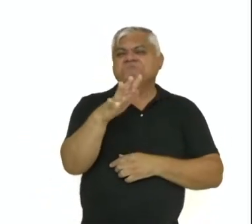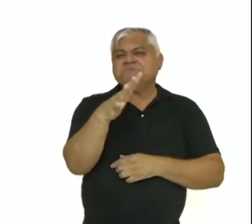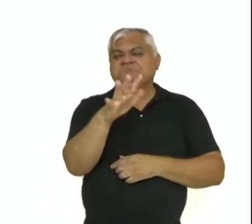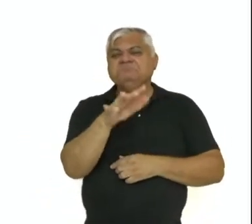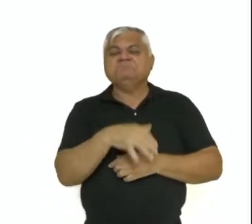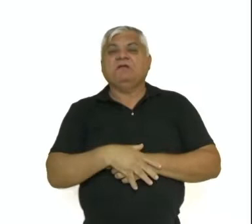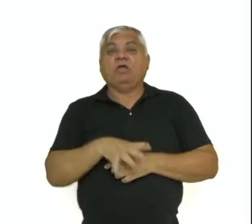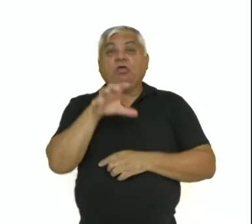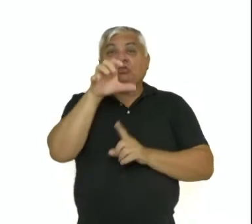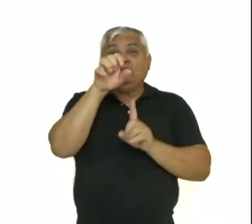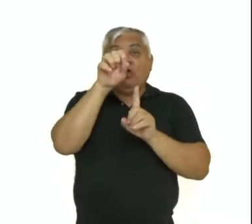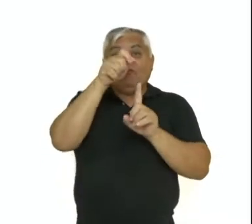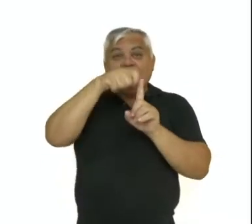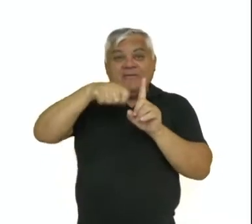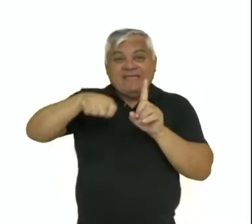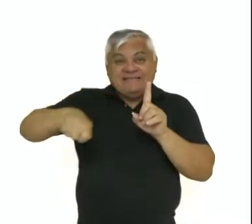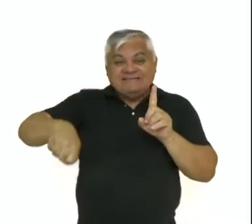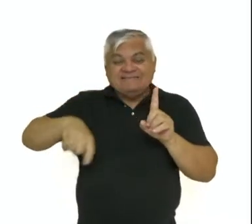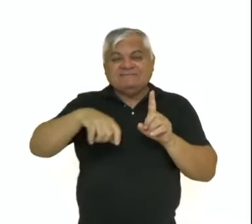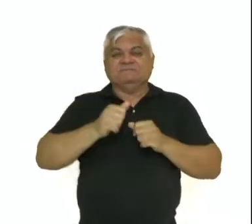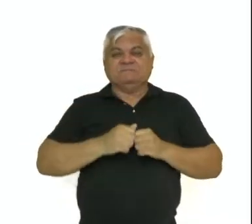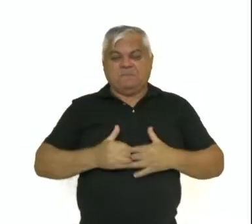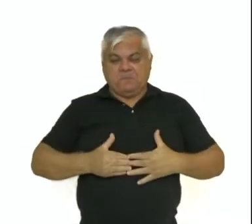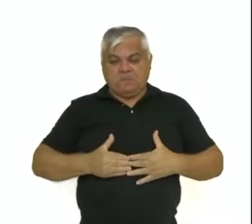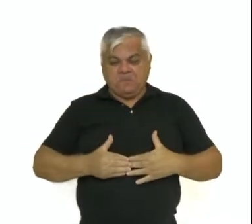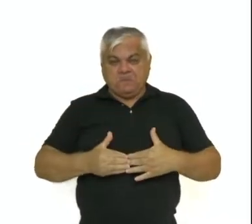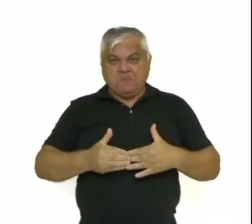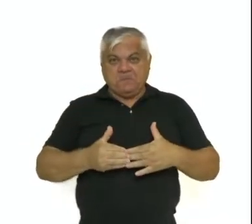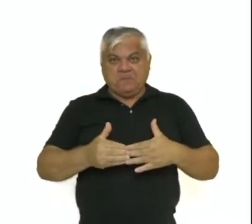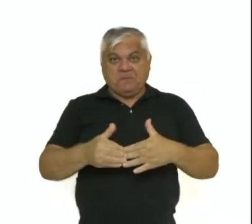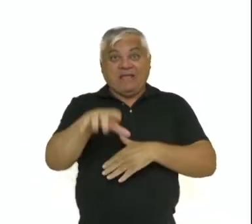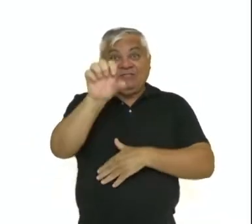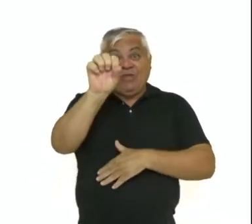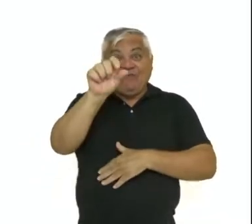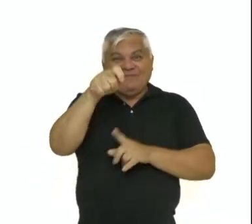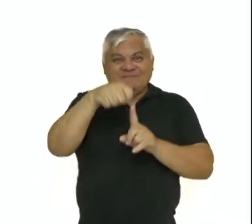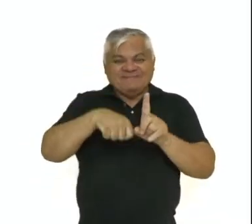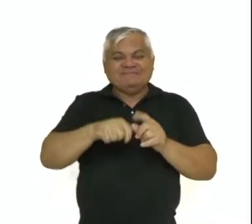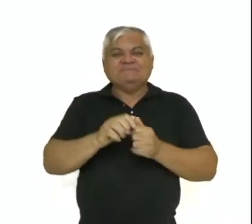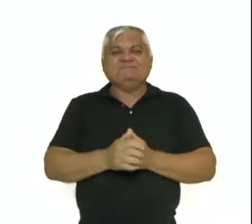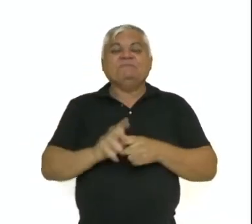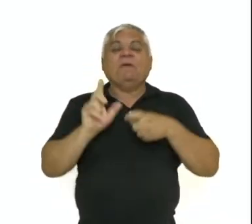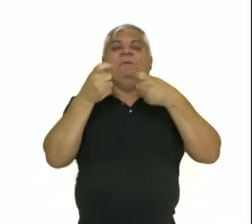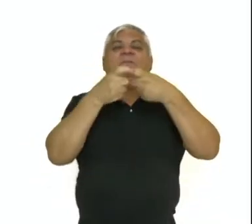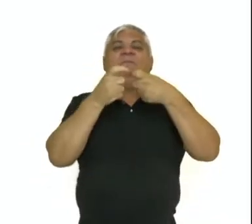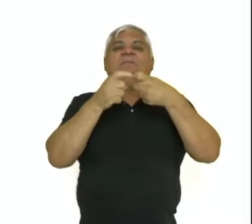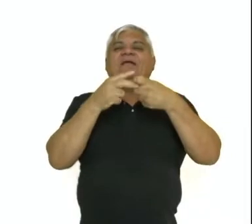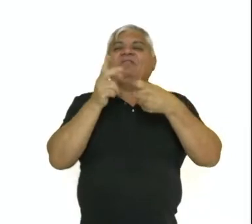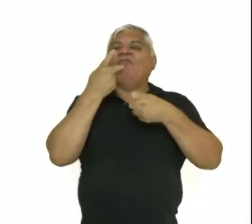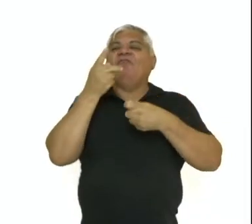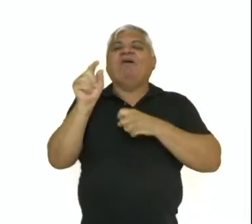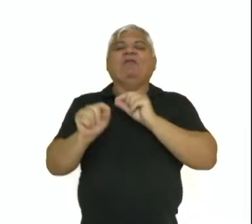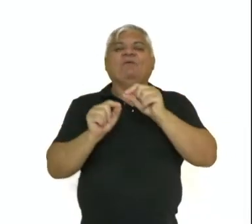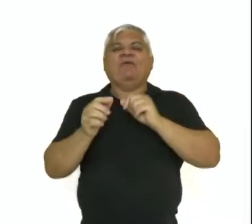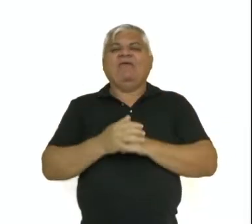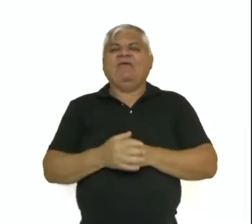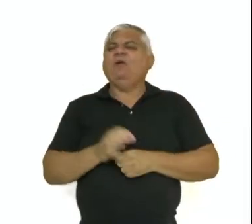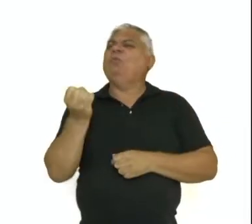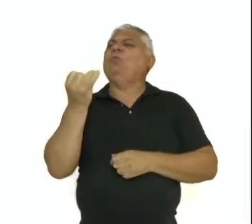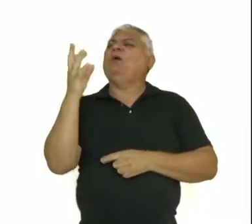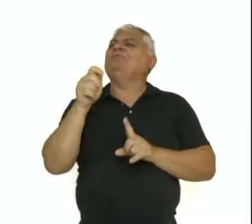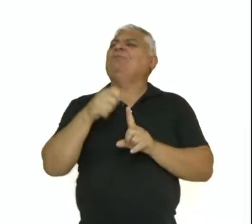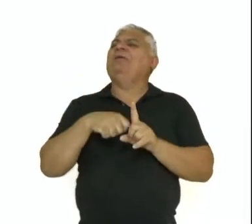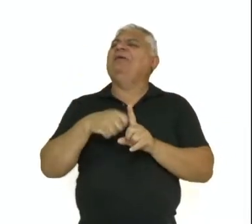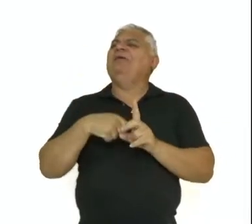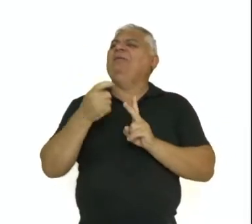aproximadamente 9 meses de gestação. Ou que os médicos costumam, eles gostam muito de falar não de meses, né? As pessoas sempre perguntam, quantos meses